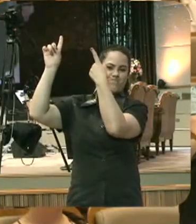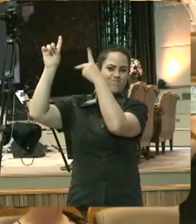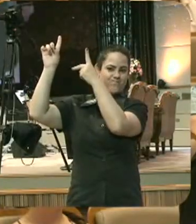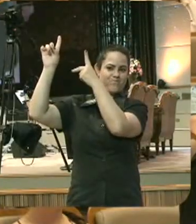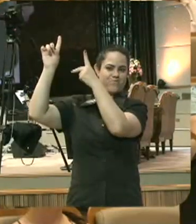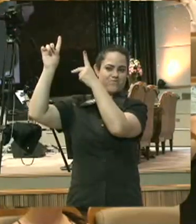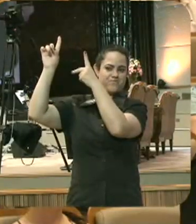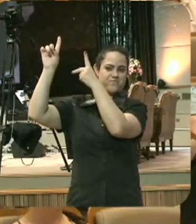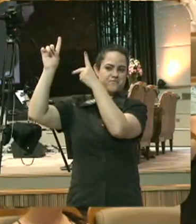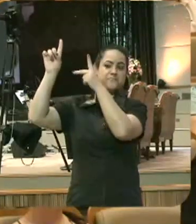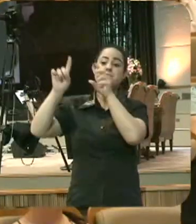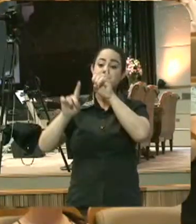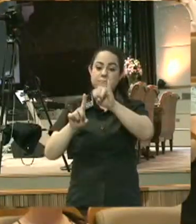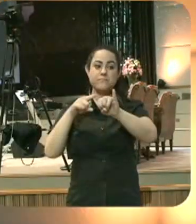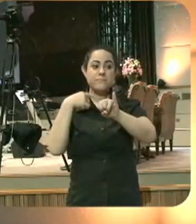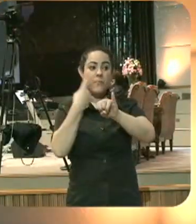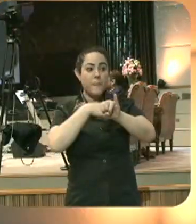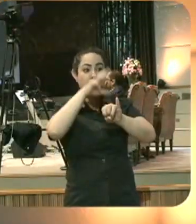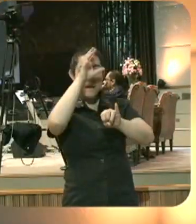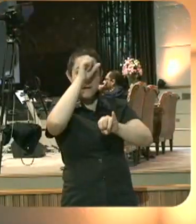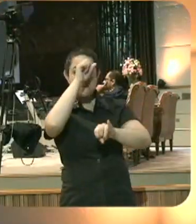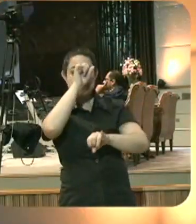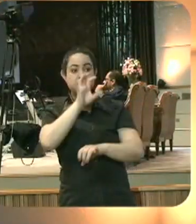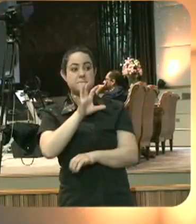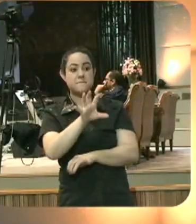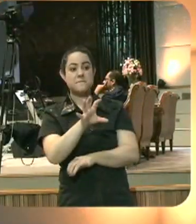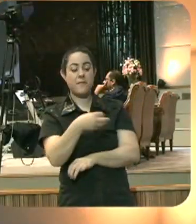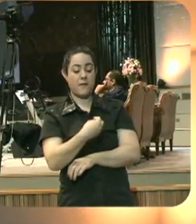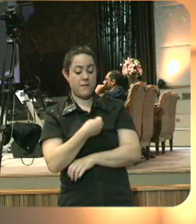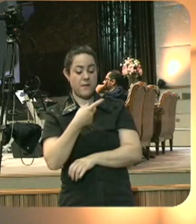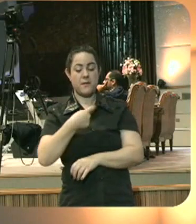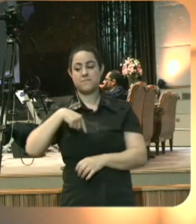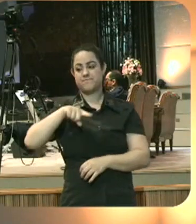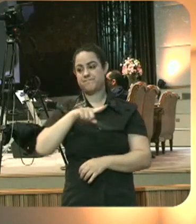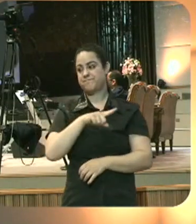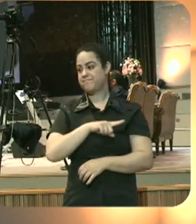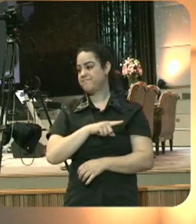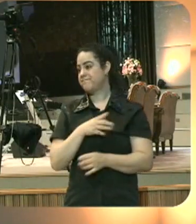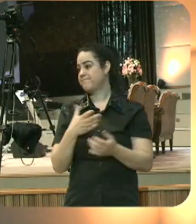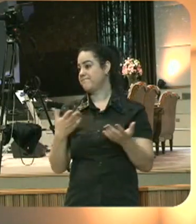Deus. Se a gente não aprender esse princípio na nossa vida,